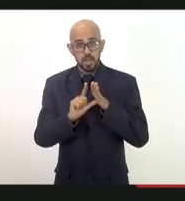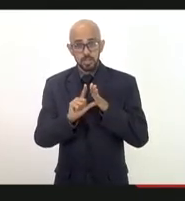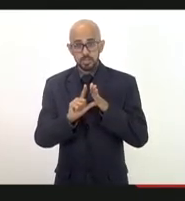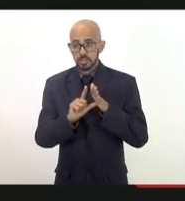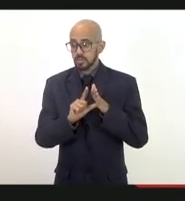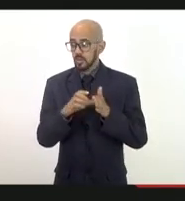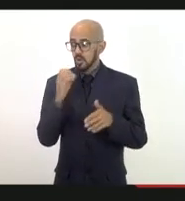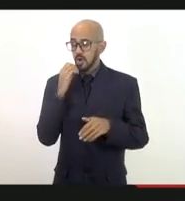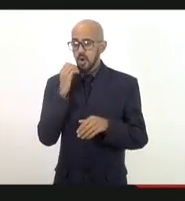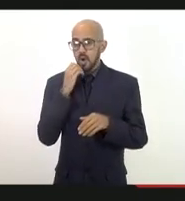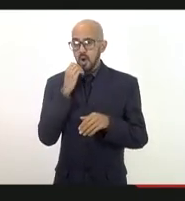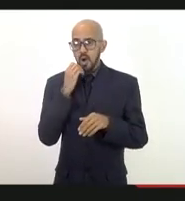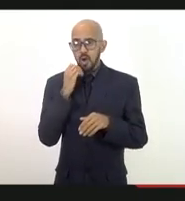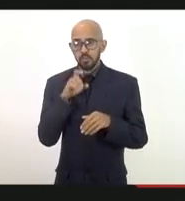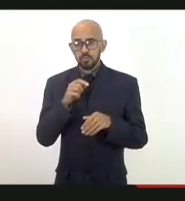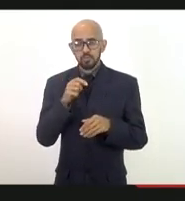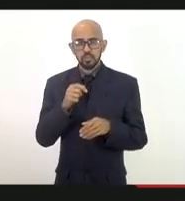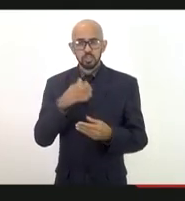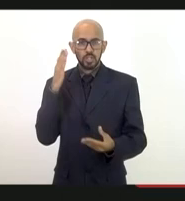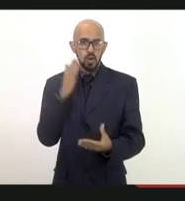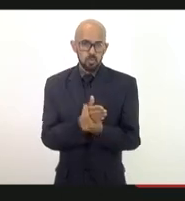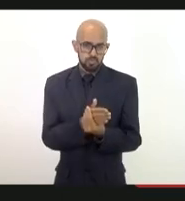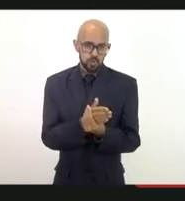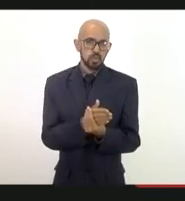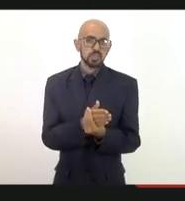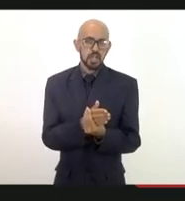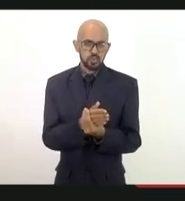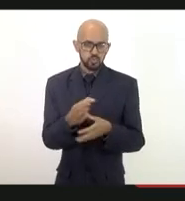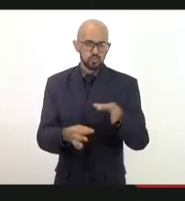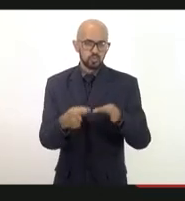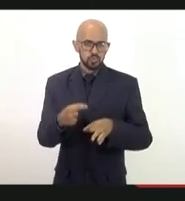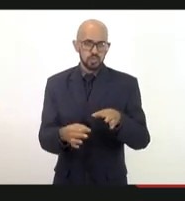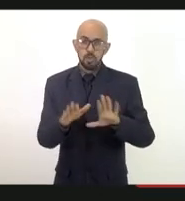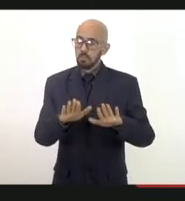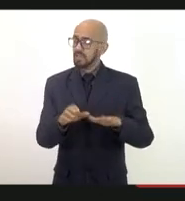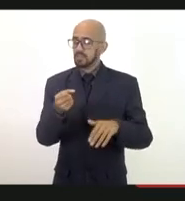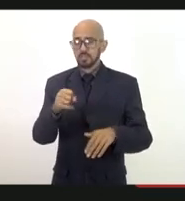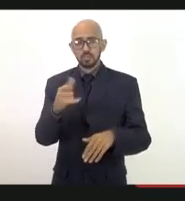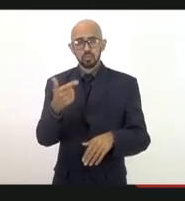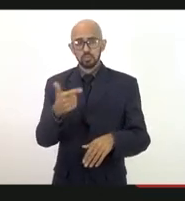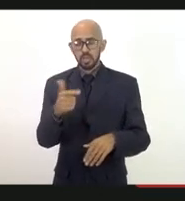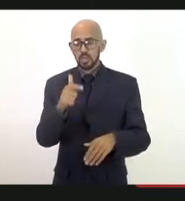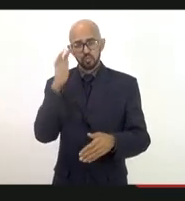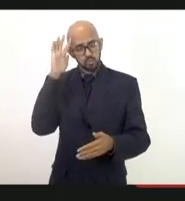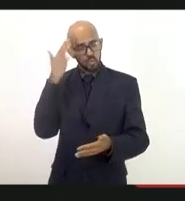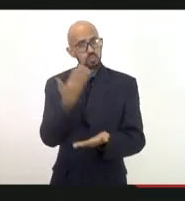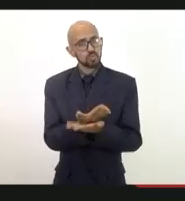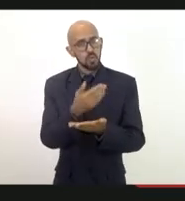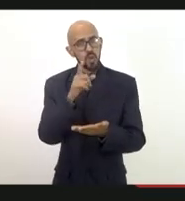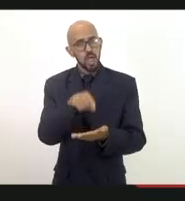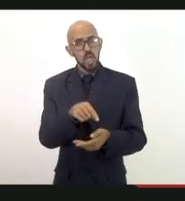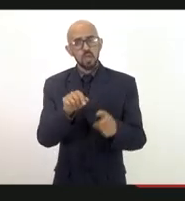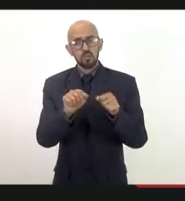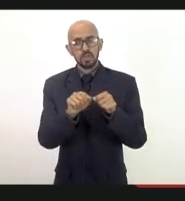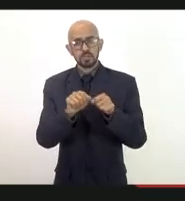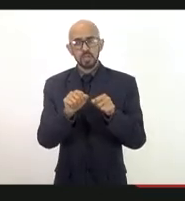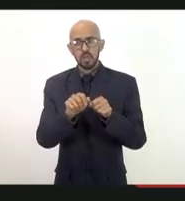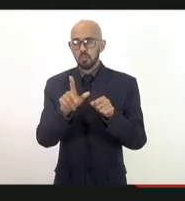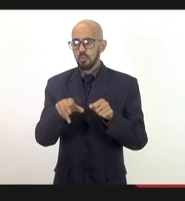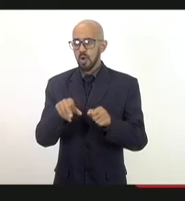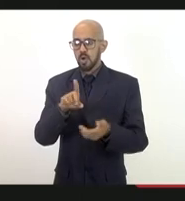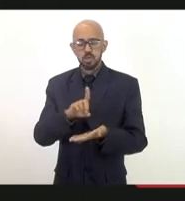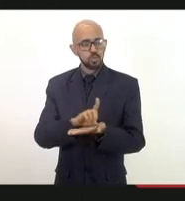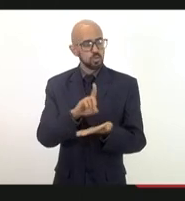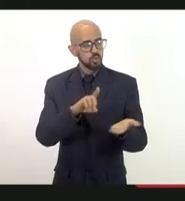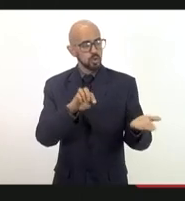de entrar numa ação mais litigiosa, mas, no fim, não havendo solução, acho que a solução é essa que a doutora